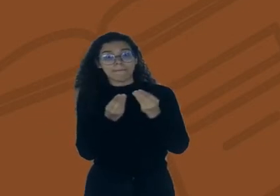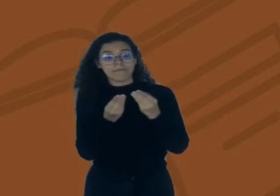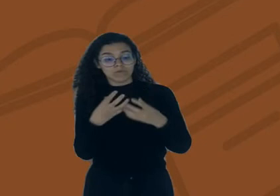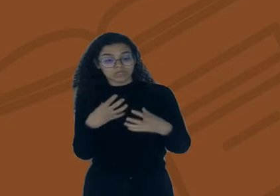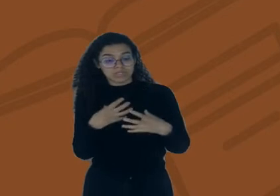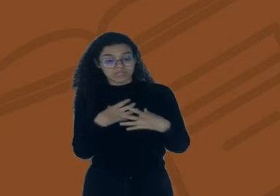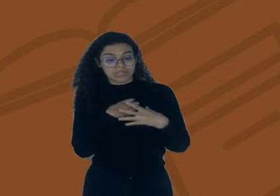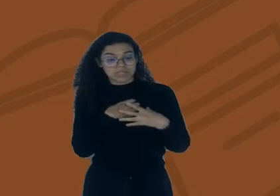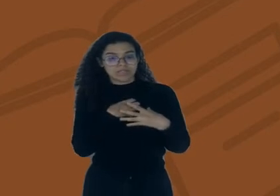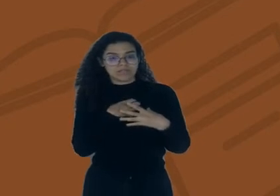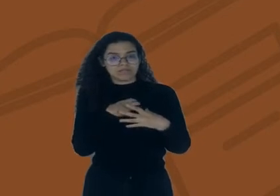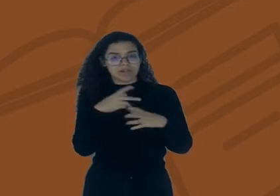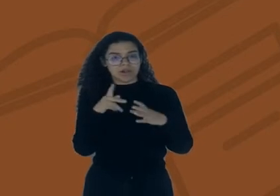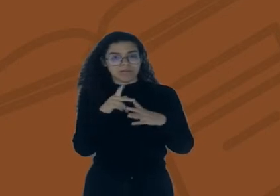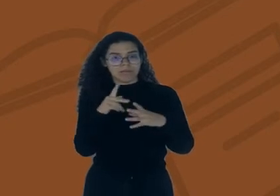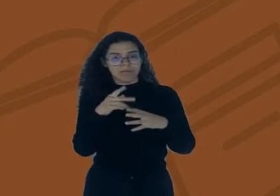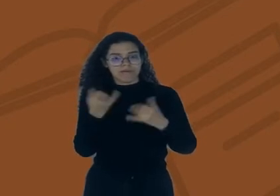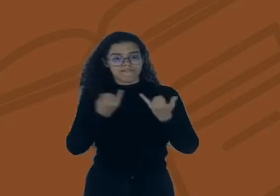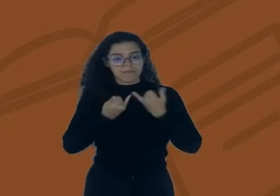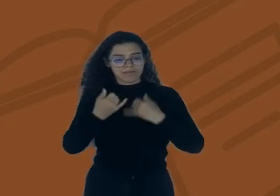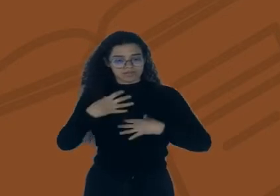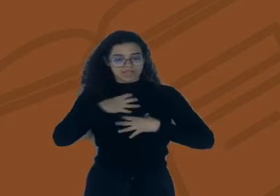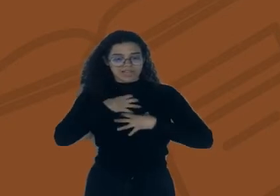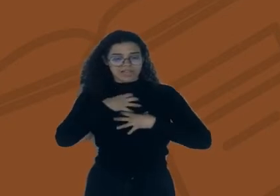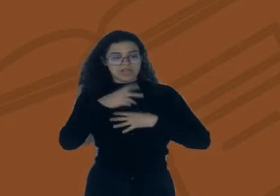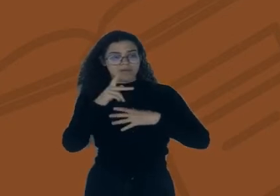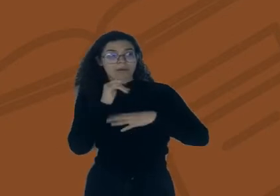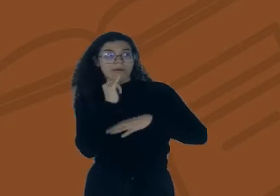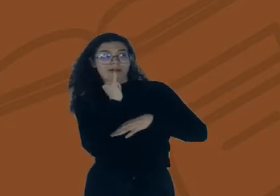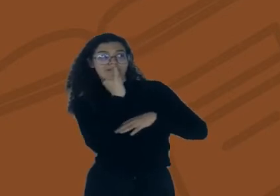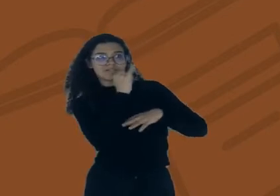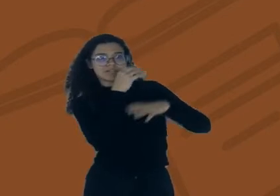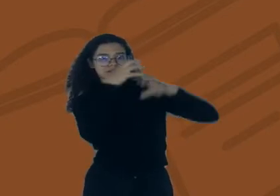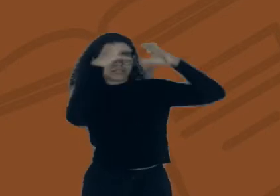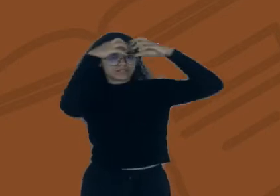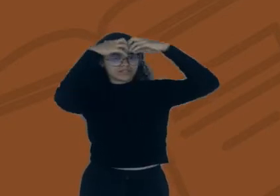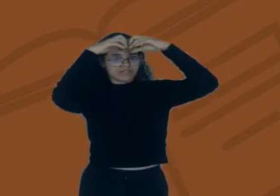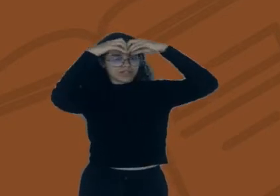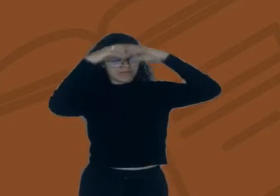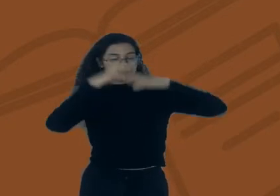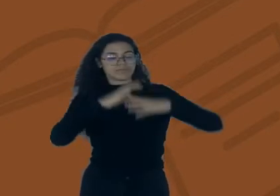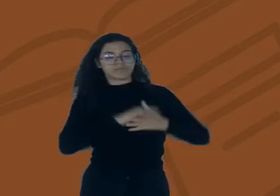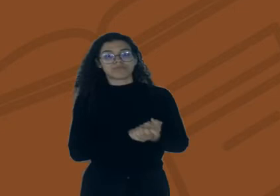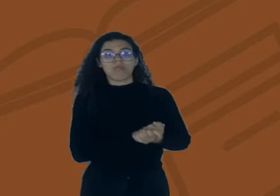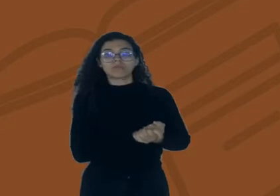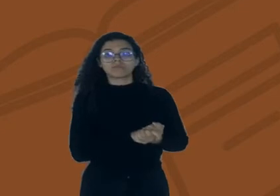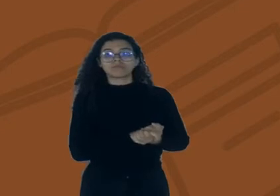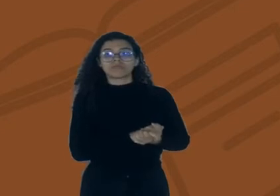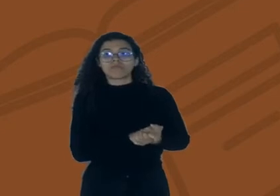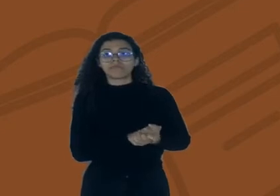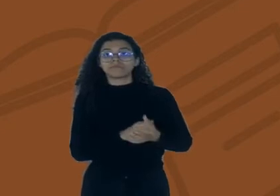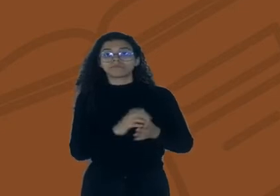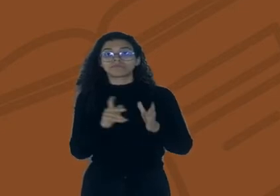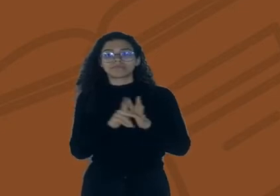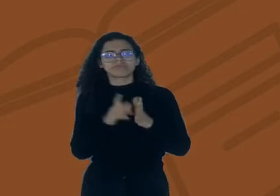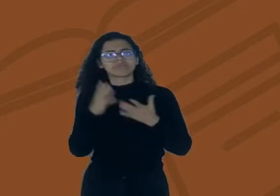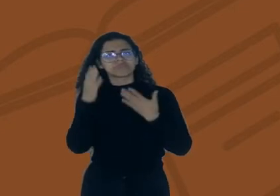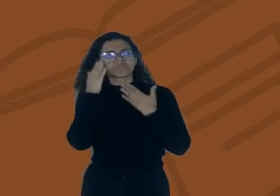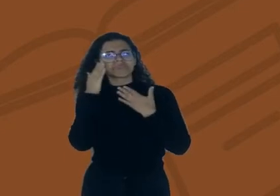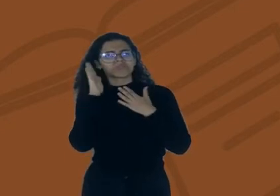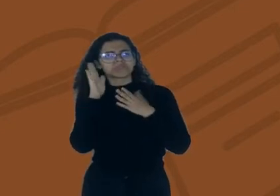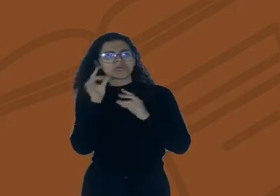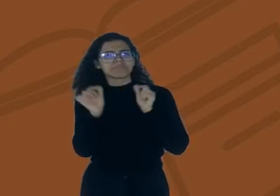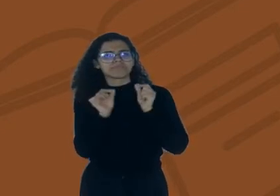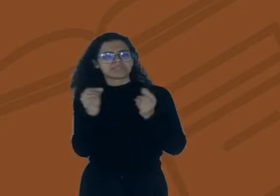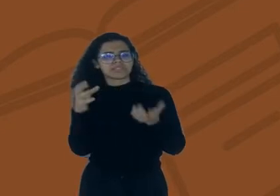para o encéfalo. Ok, professor. Então, entendi. Sistema nervoso central, ele é formado por encéfalo e pela medula